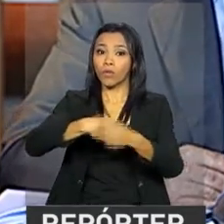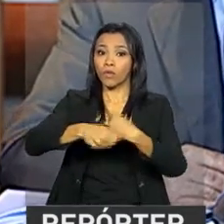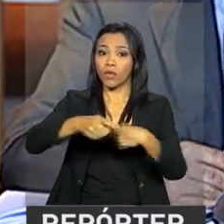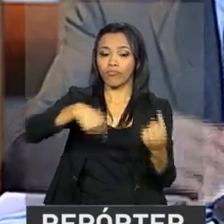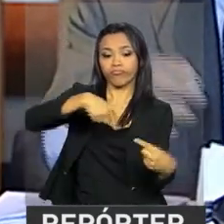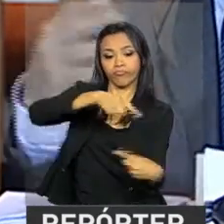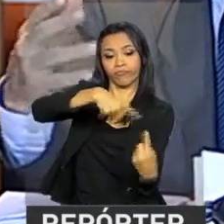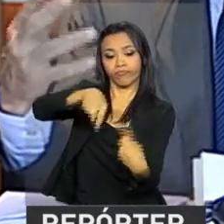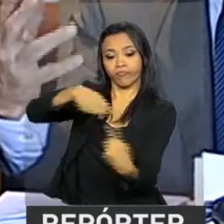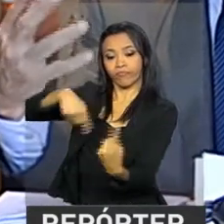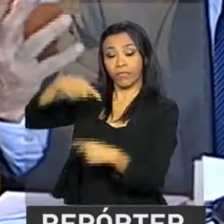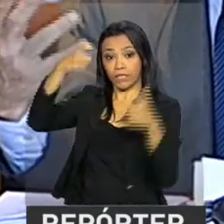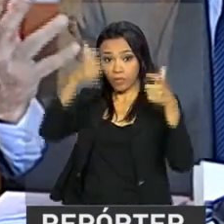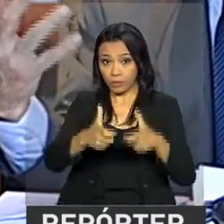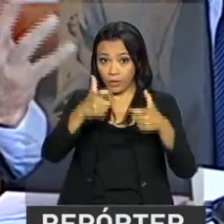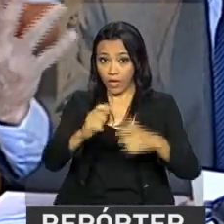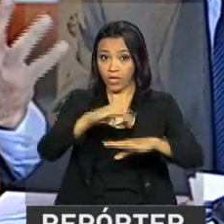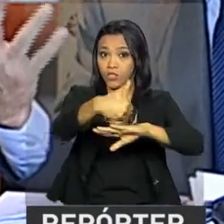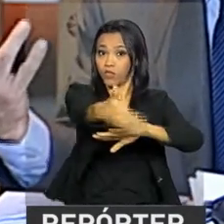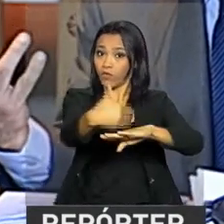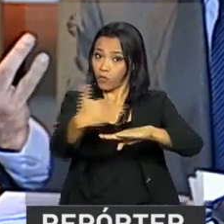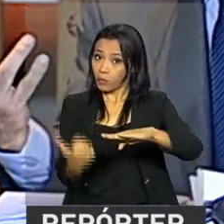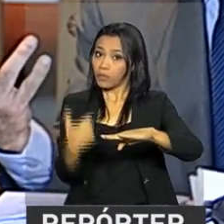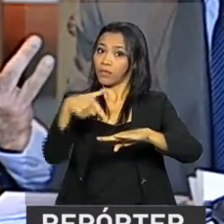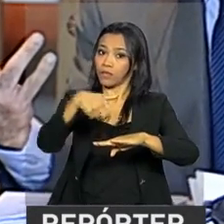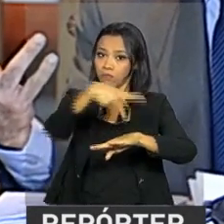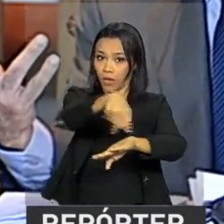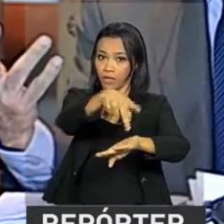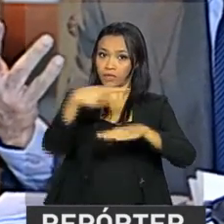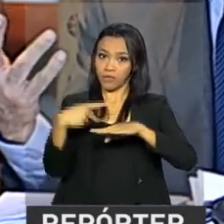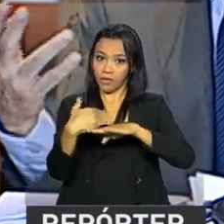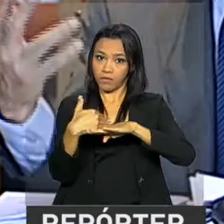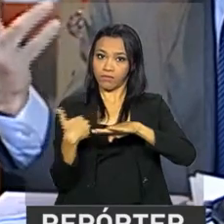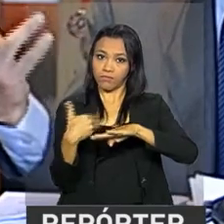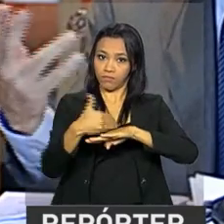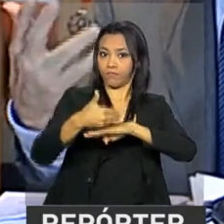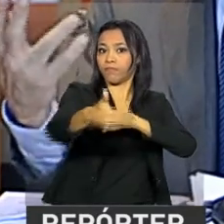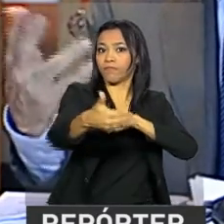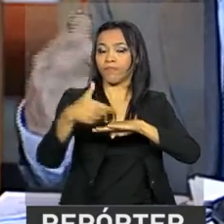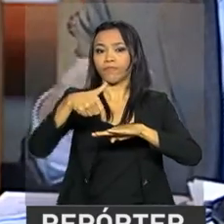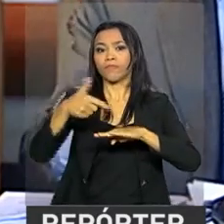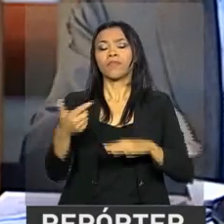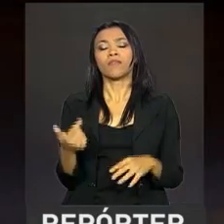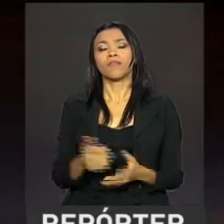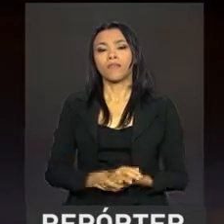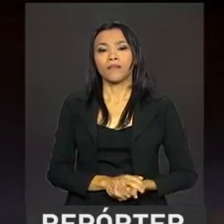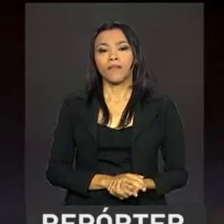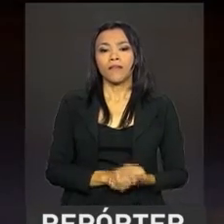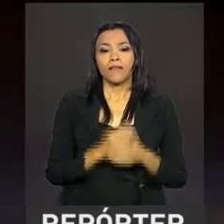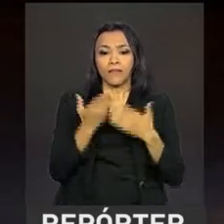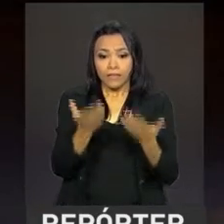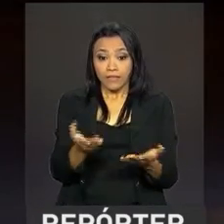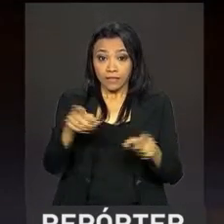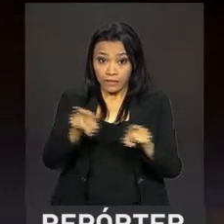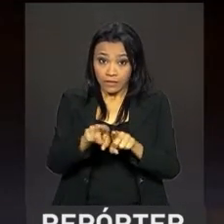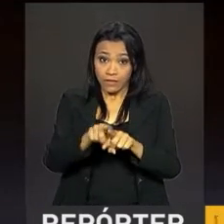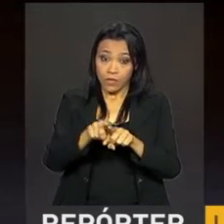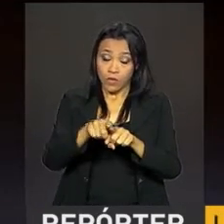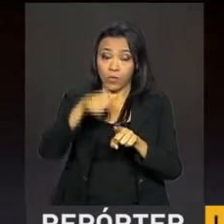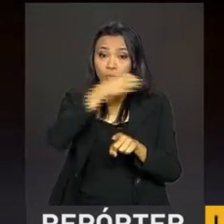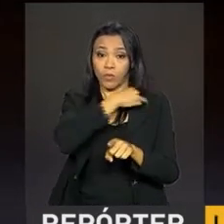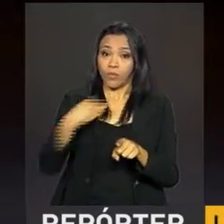para tornar a ocupação mais civilizada mais recente segundo o ministro da justiça